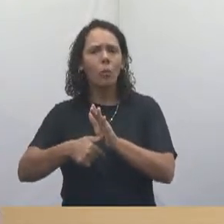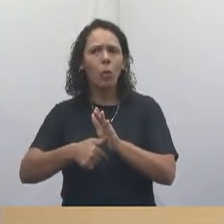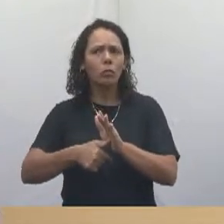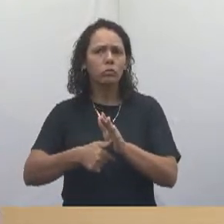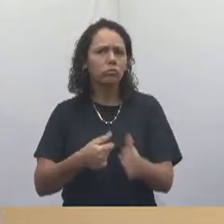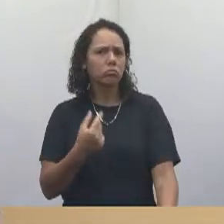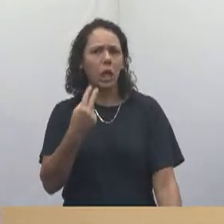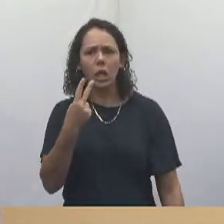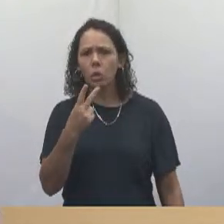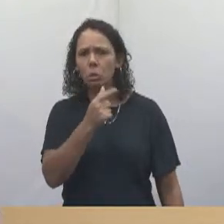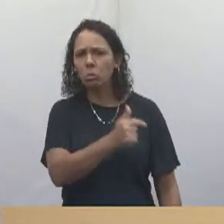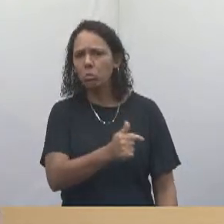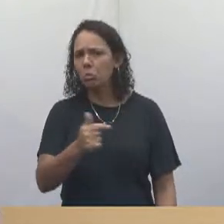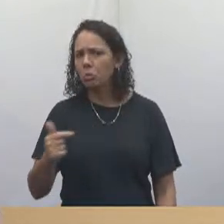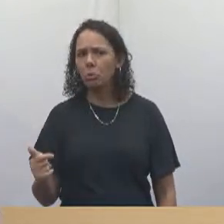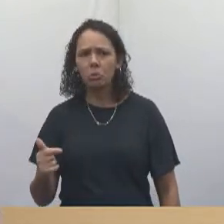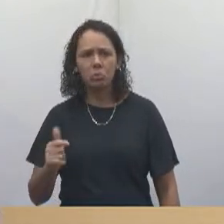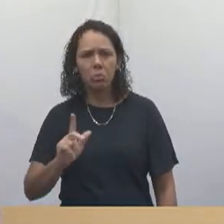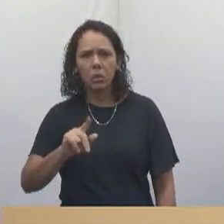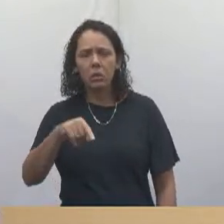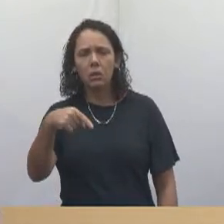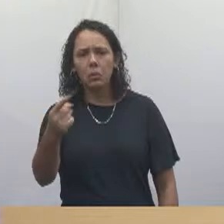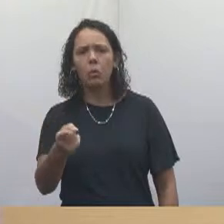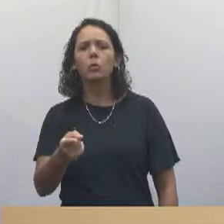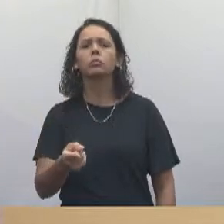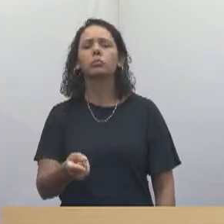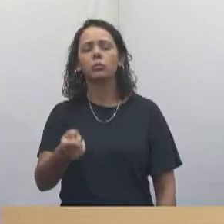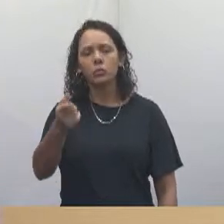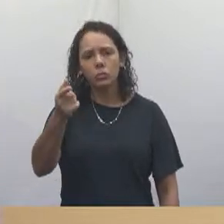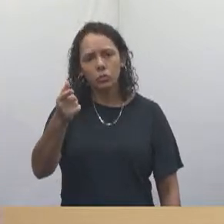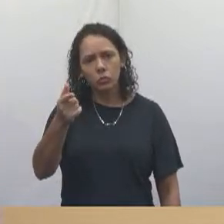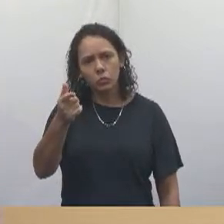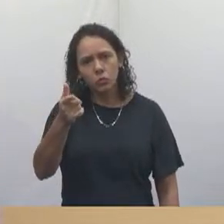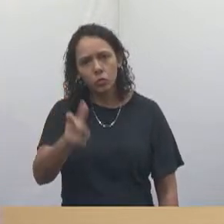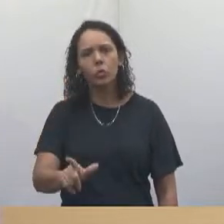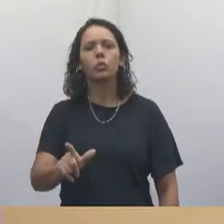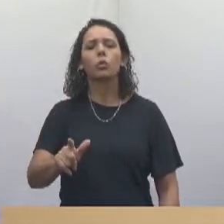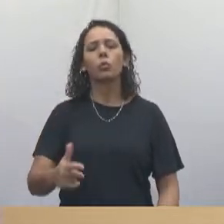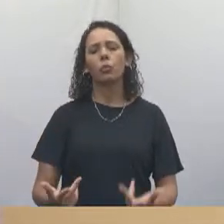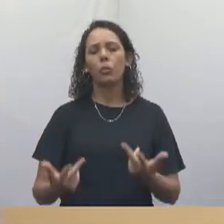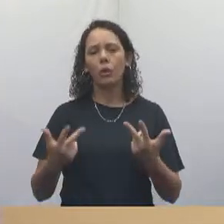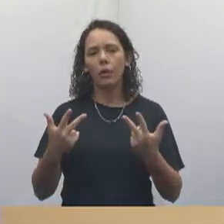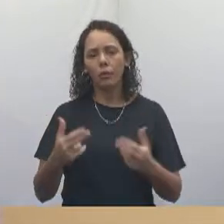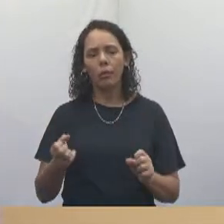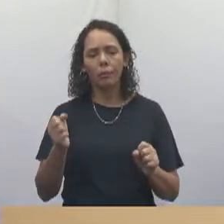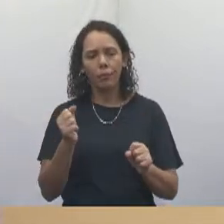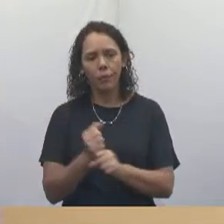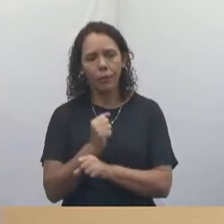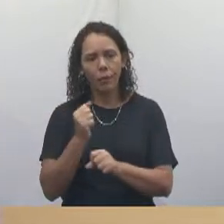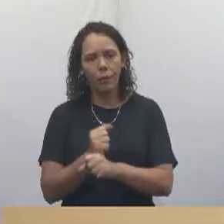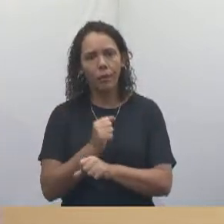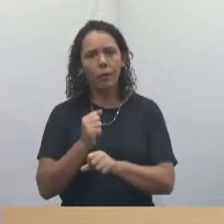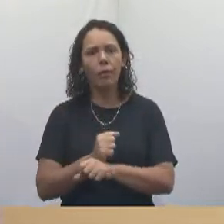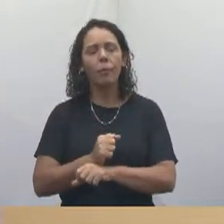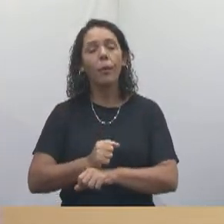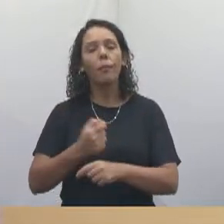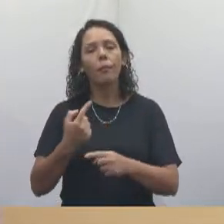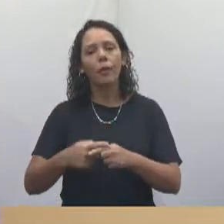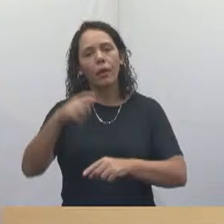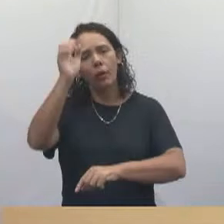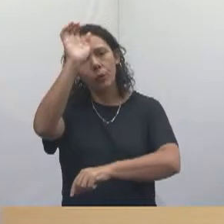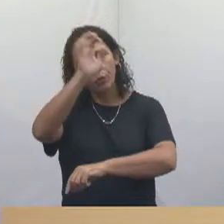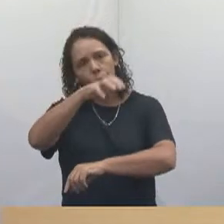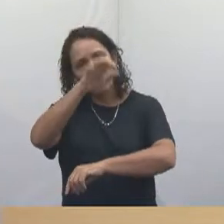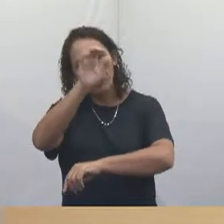2 semanas, aquele mesmo trabalho abre novamente com uma chuva. Tem